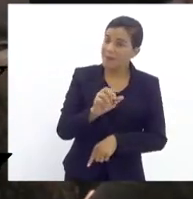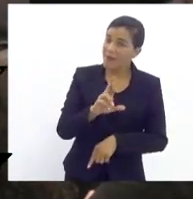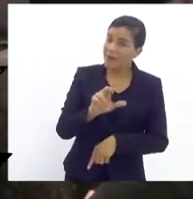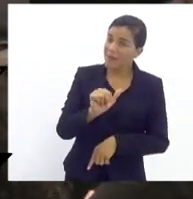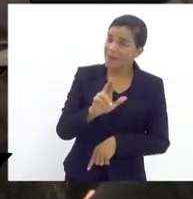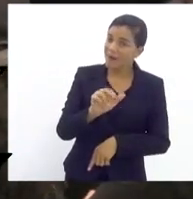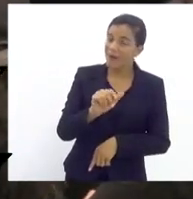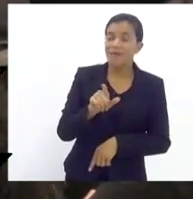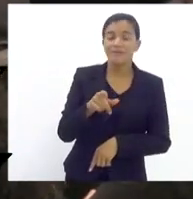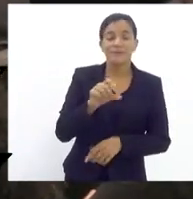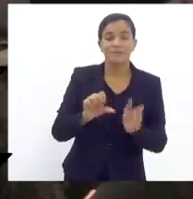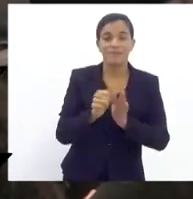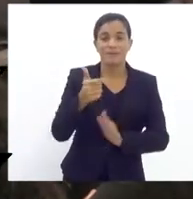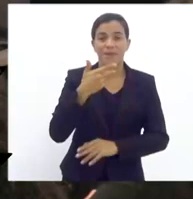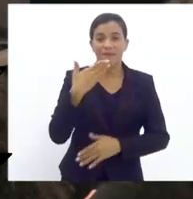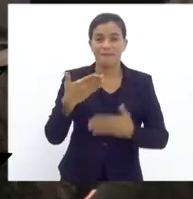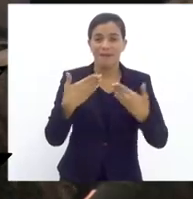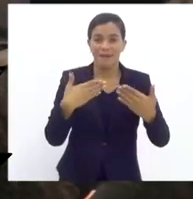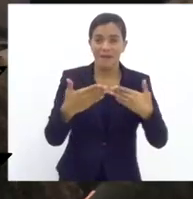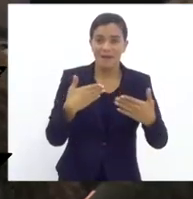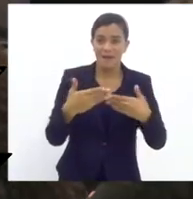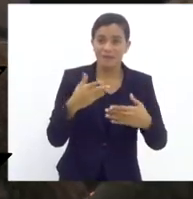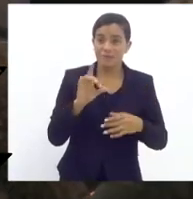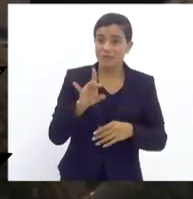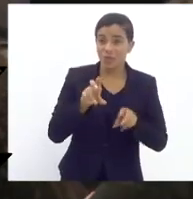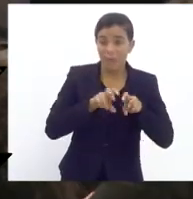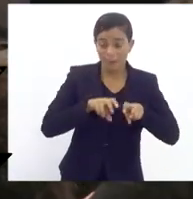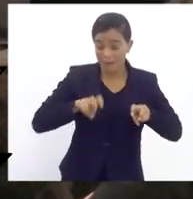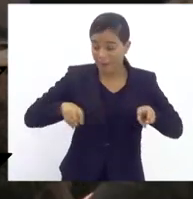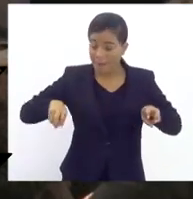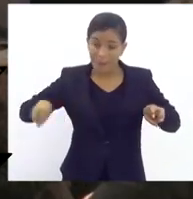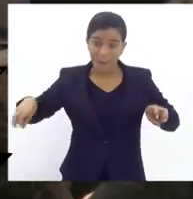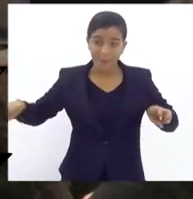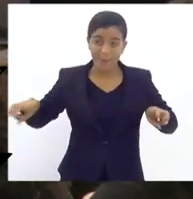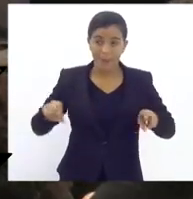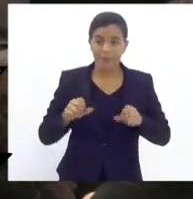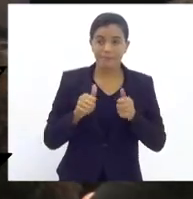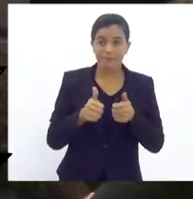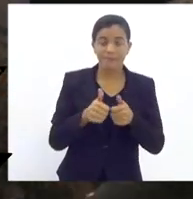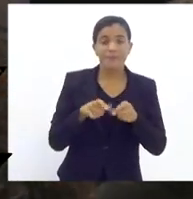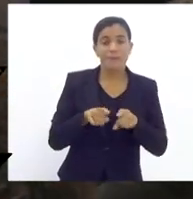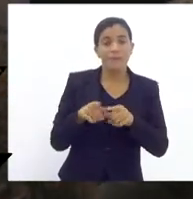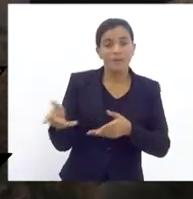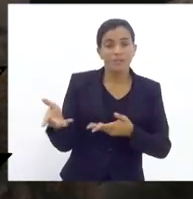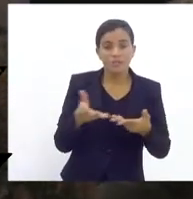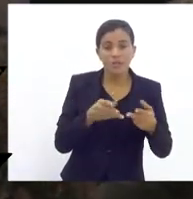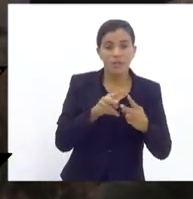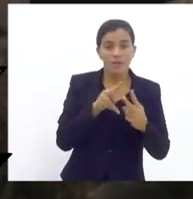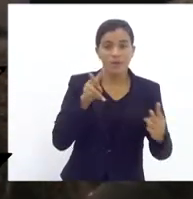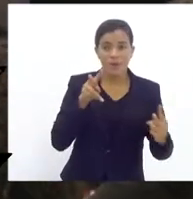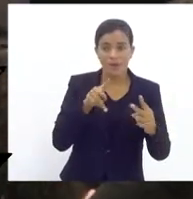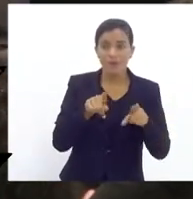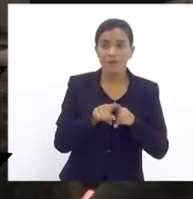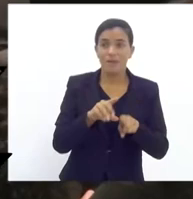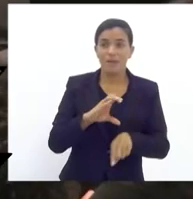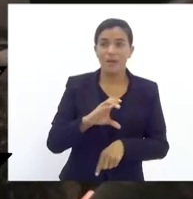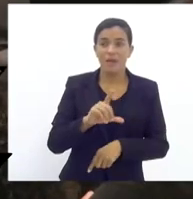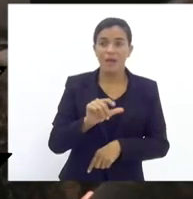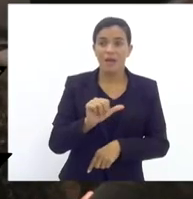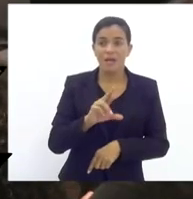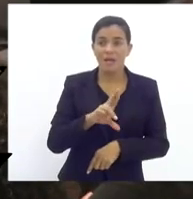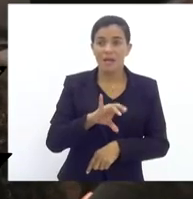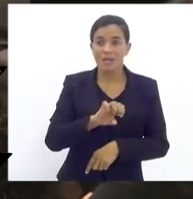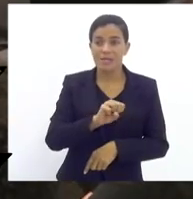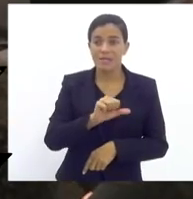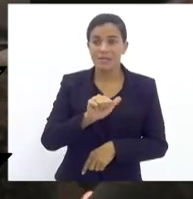já vai ser a primeira a falar desse bloco Bárbara só tô com o pão na mesa chamo também que está online Clarissa Carmo